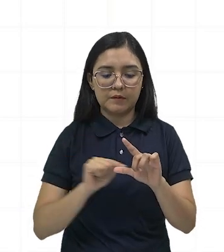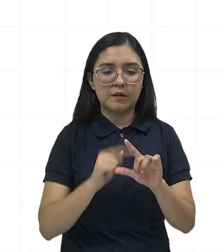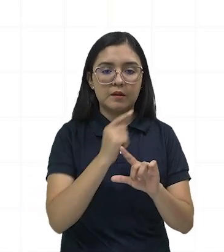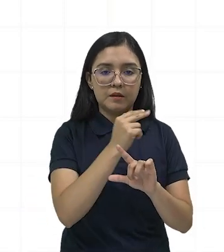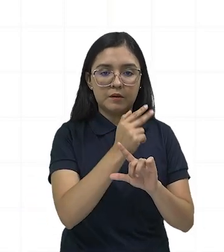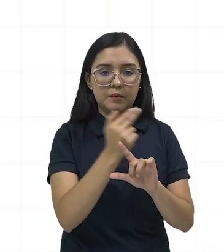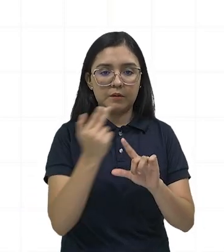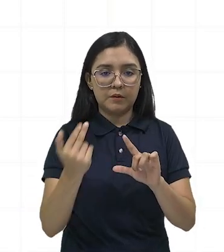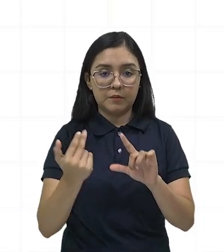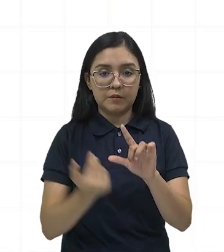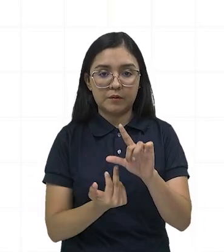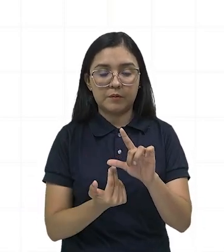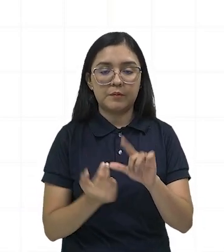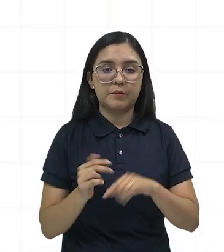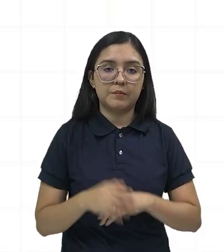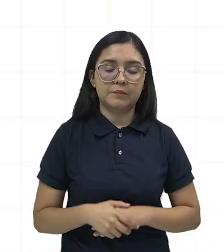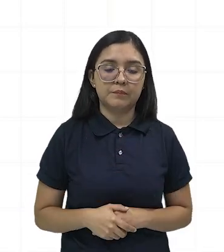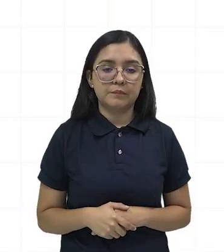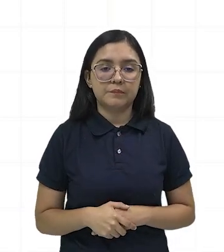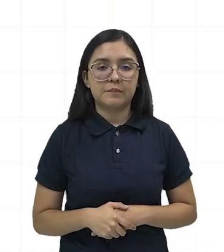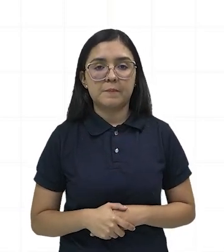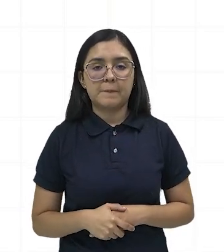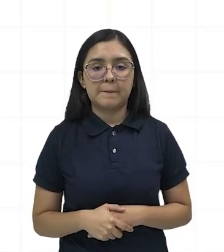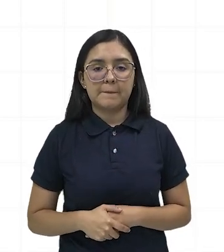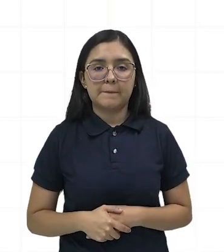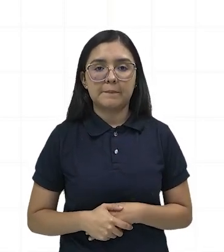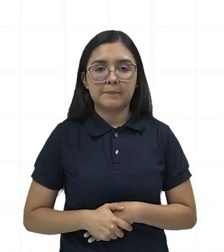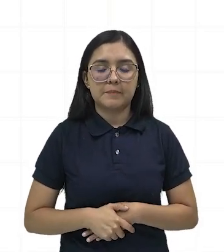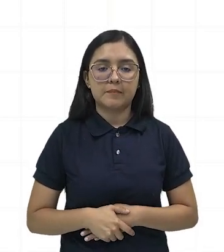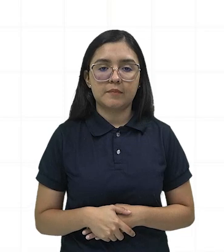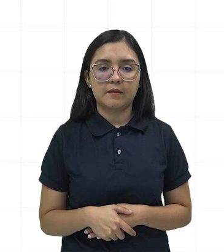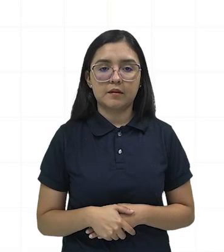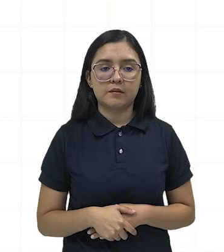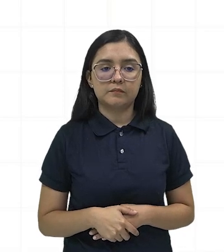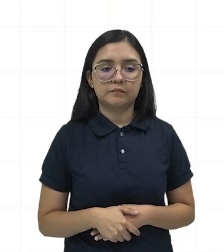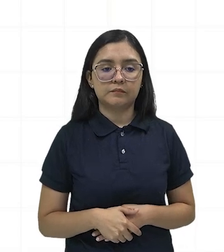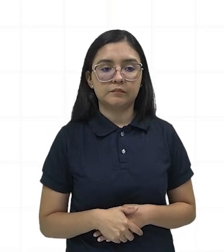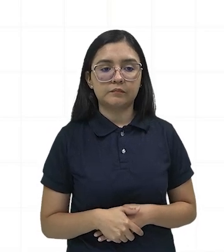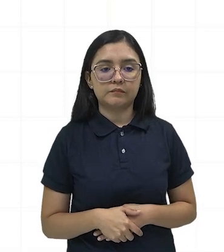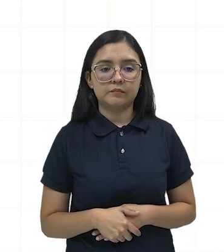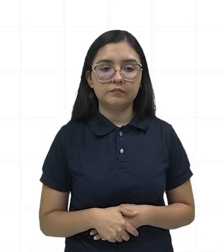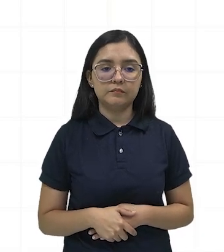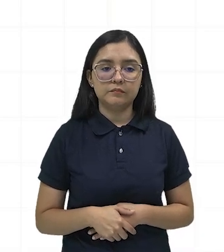lados possuem medidas congruentes, medidas iguais.